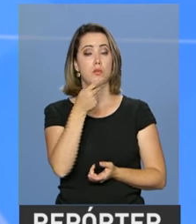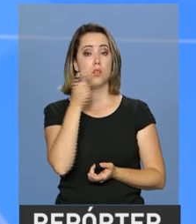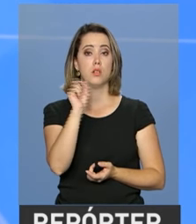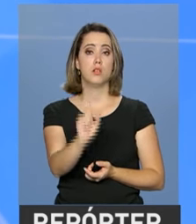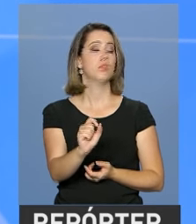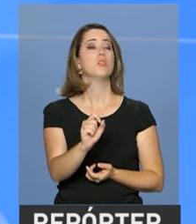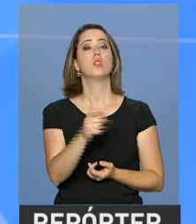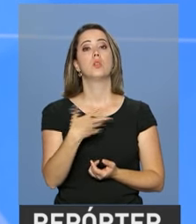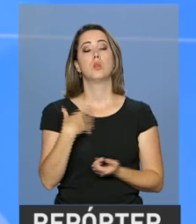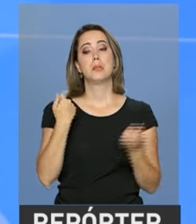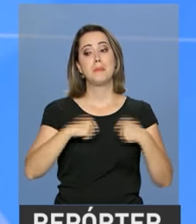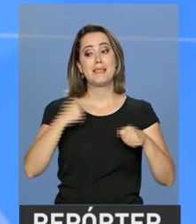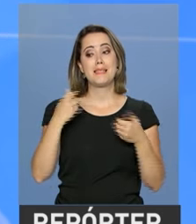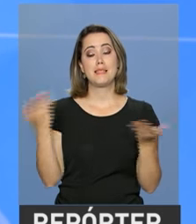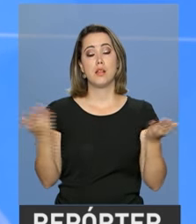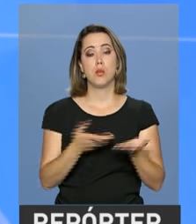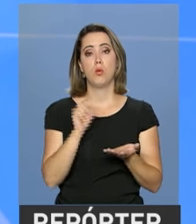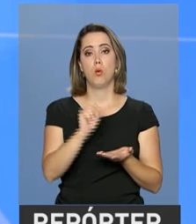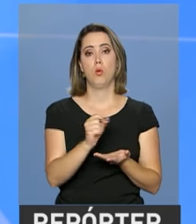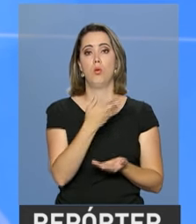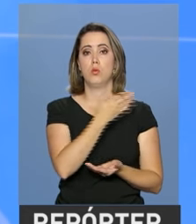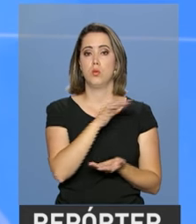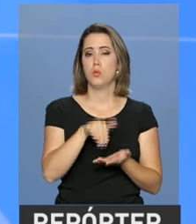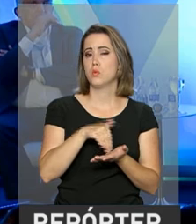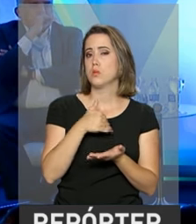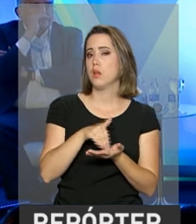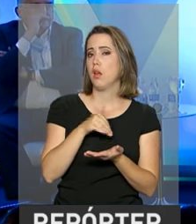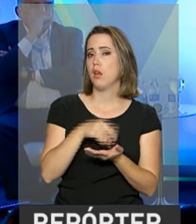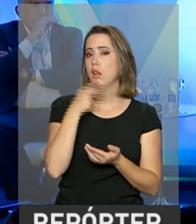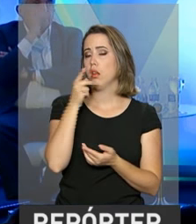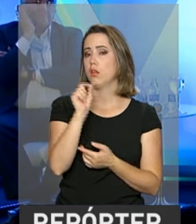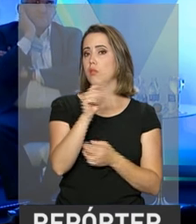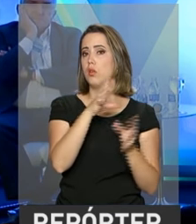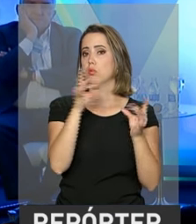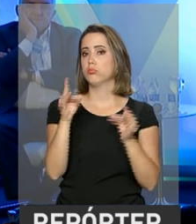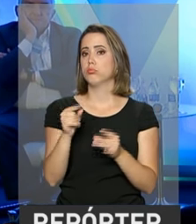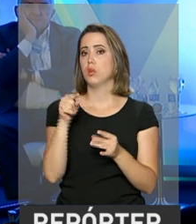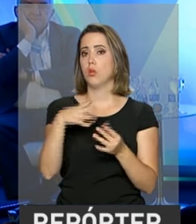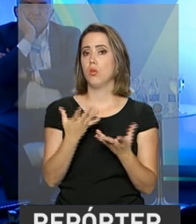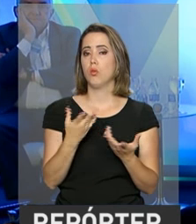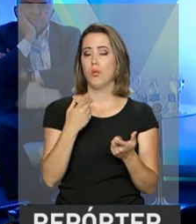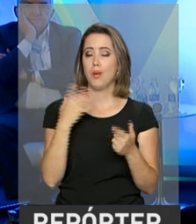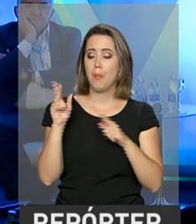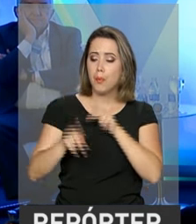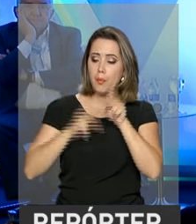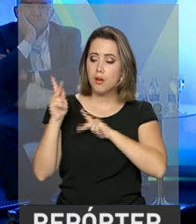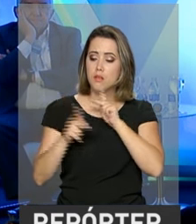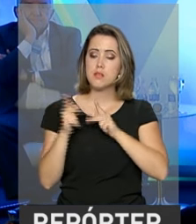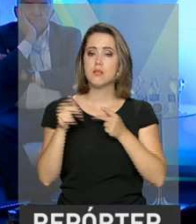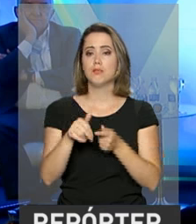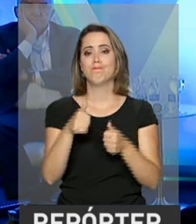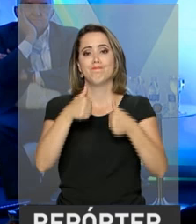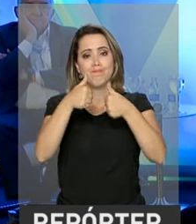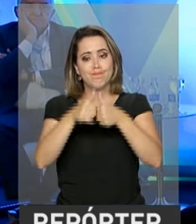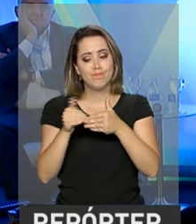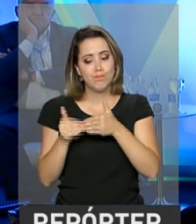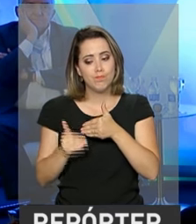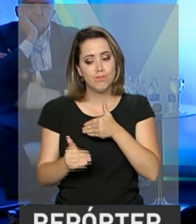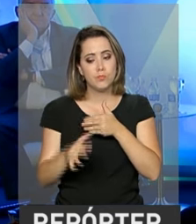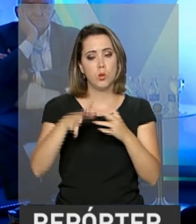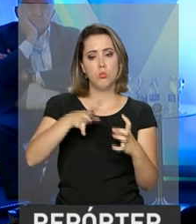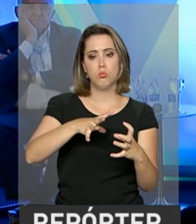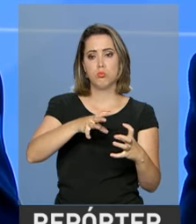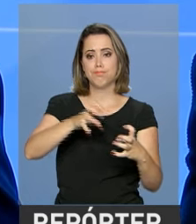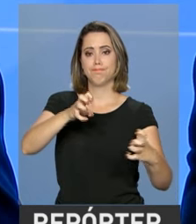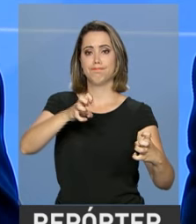reforma, o secretário de Previdência do Ministério da Fazenda citou o processo de envelhecimento da população brasileira e